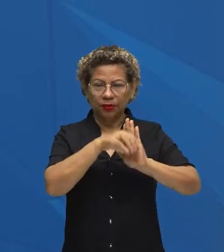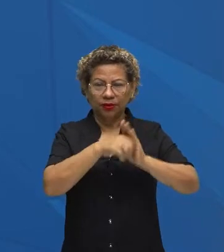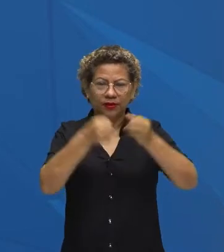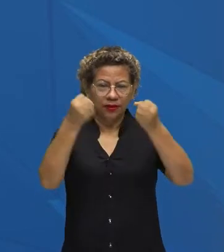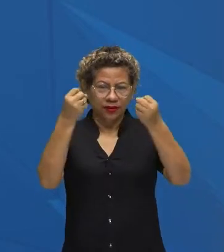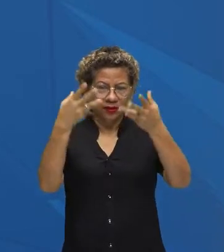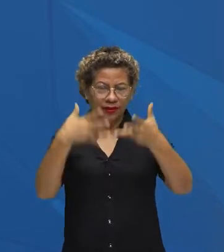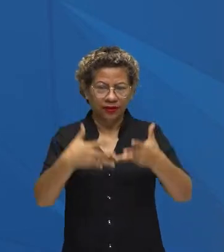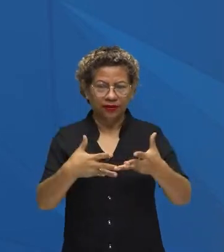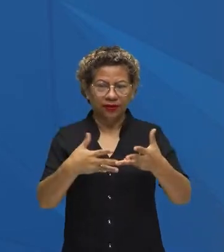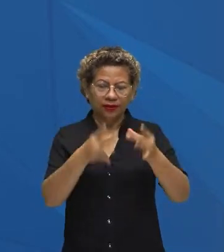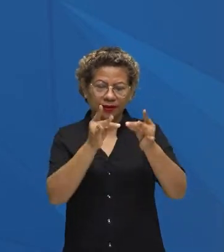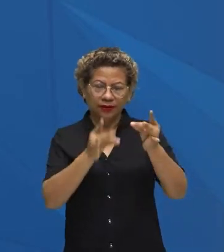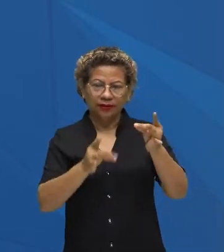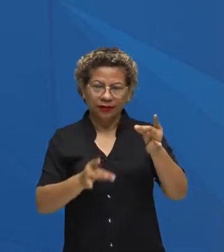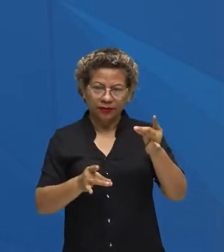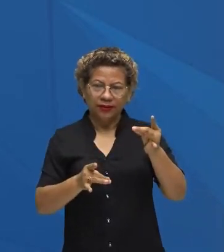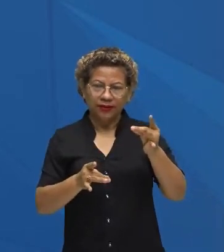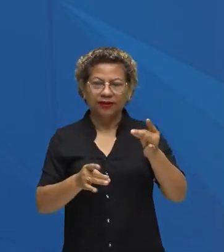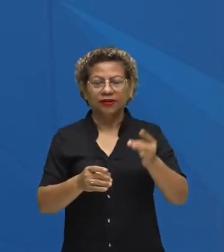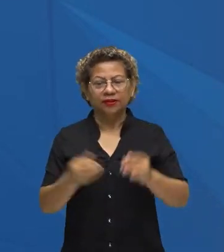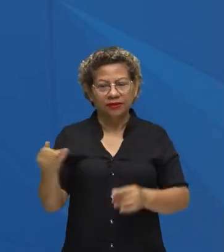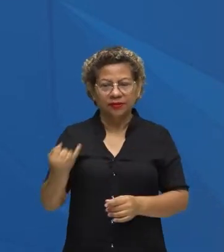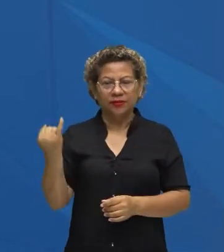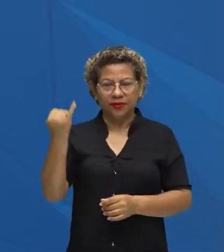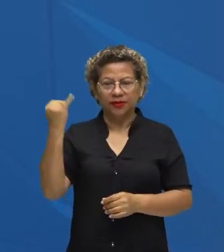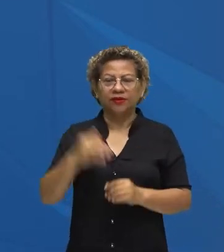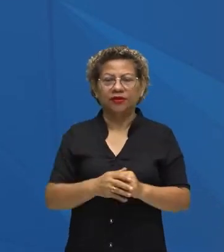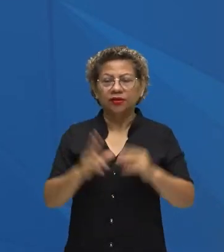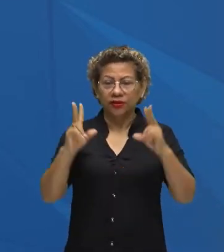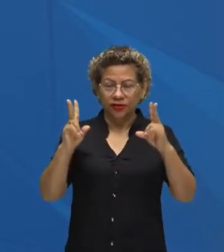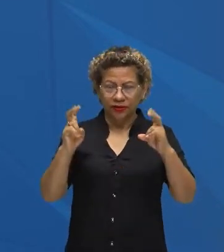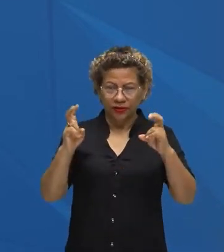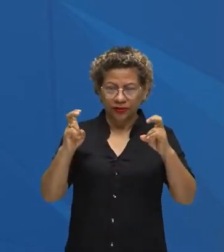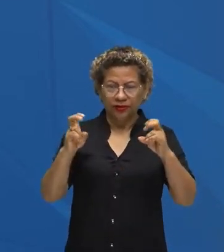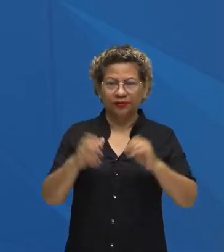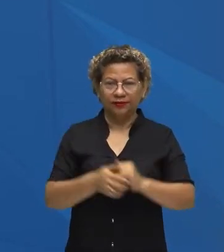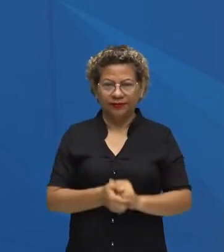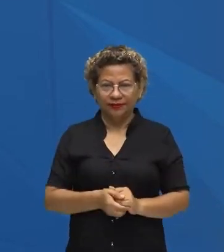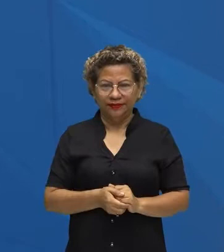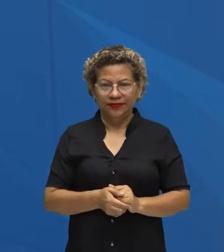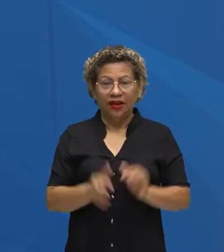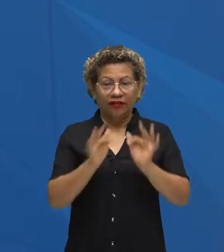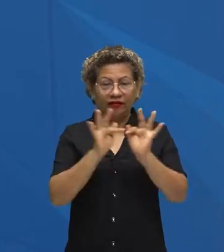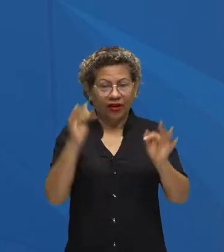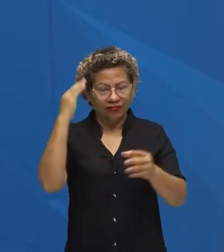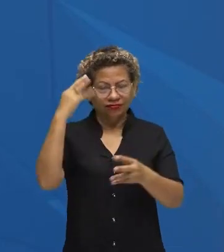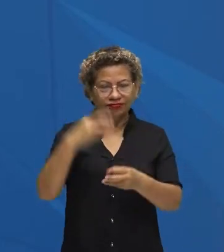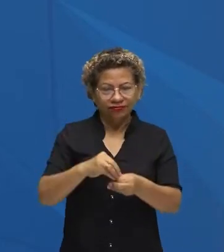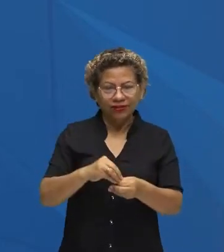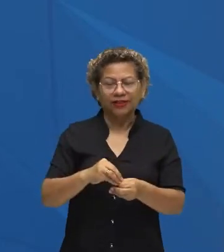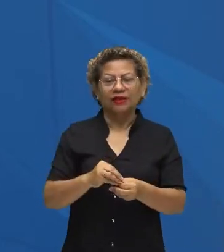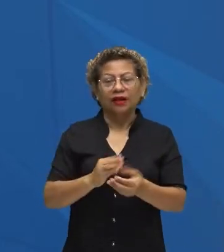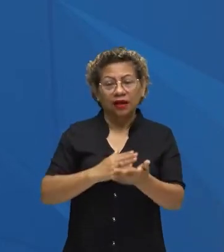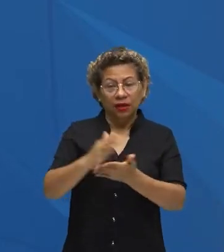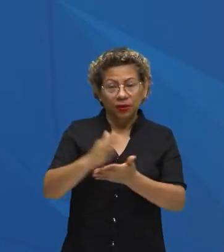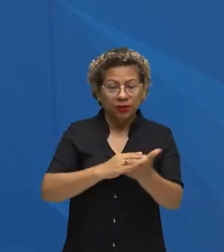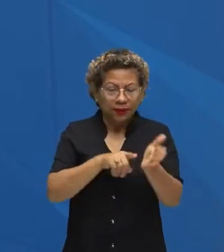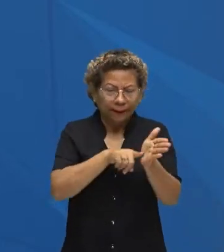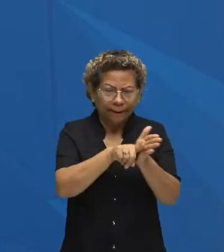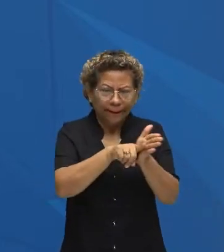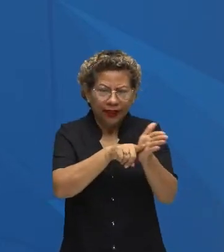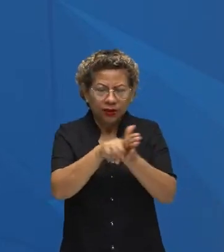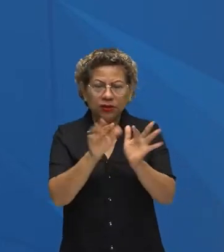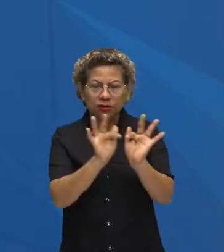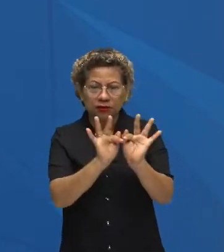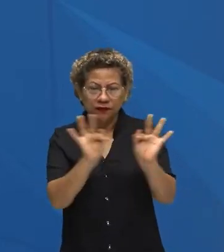que com certeza é bastante curioso. E o nosso tema, olha só, ditados populares. A gente pesquisou alguns, né?